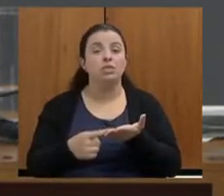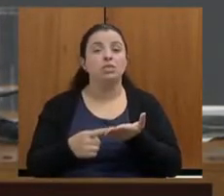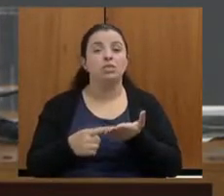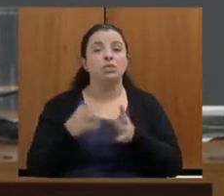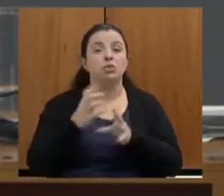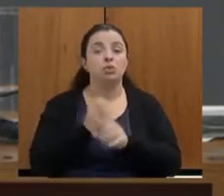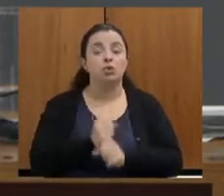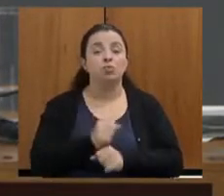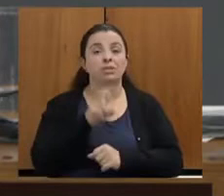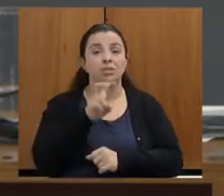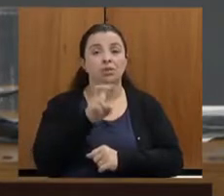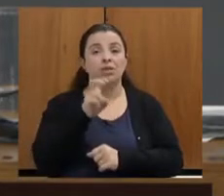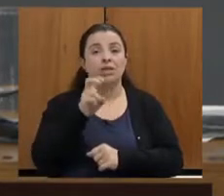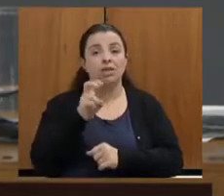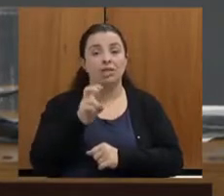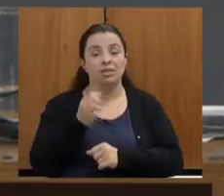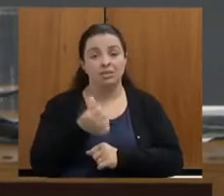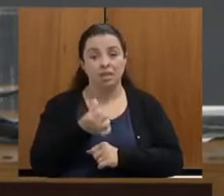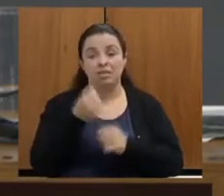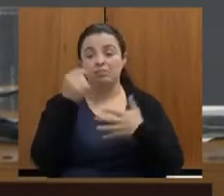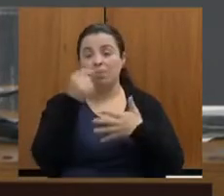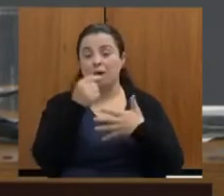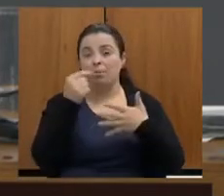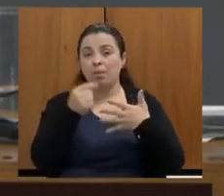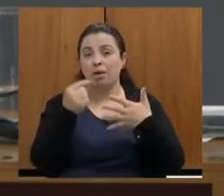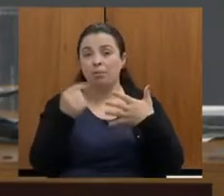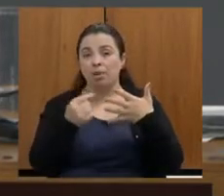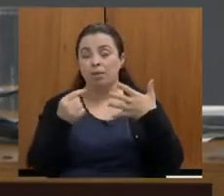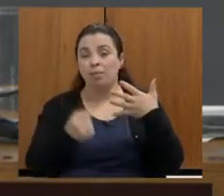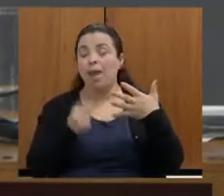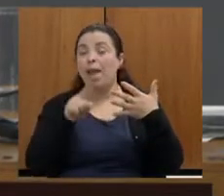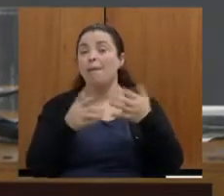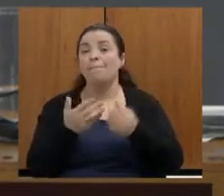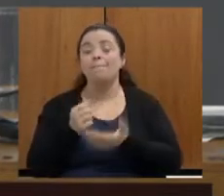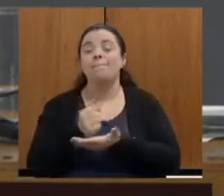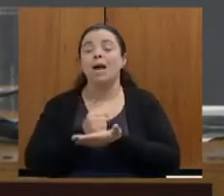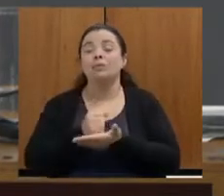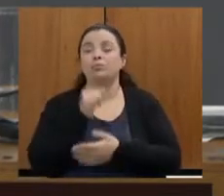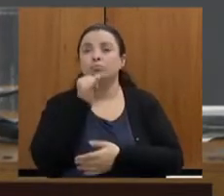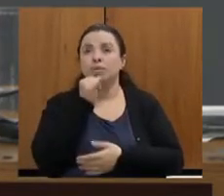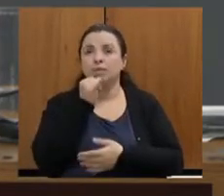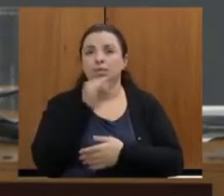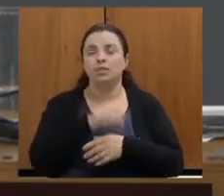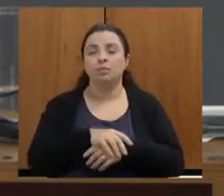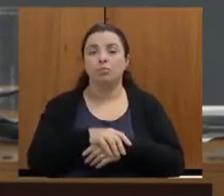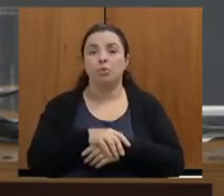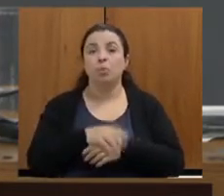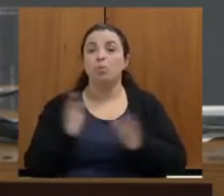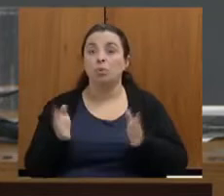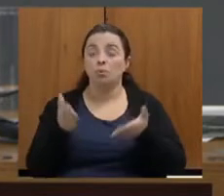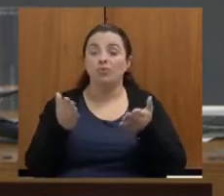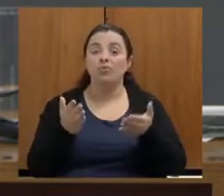56 itens que são pressupostos básicos tipo promoveu acesso à informação